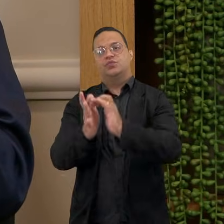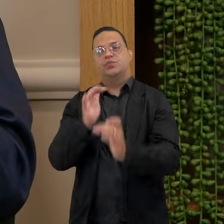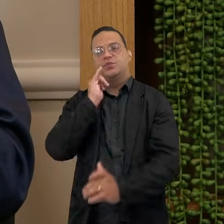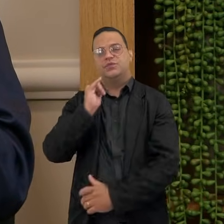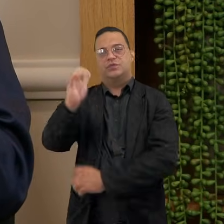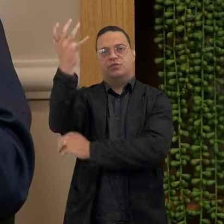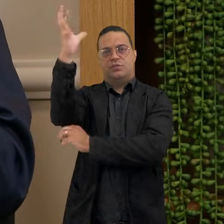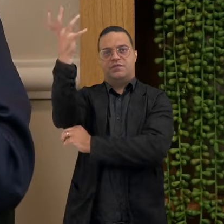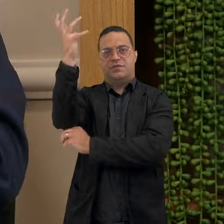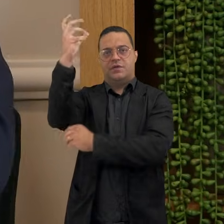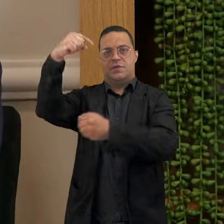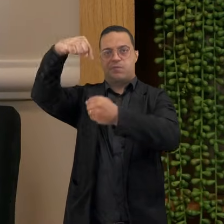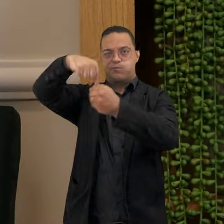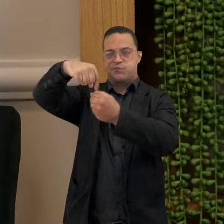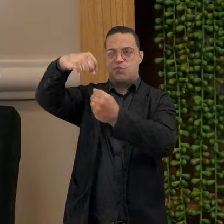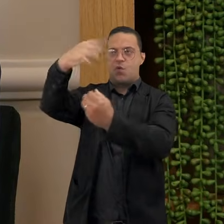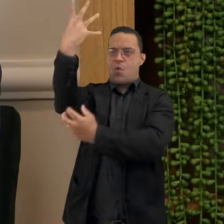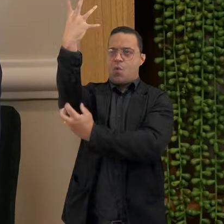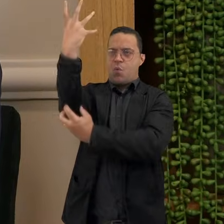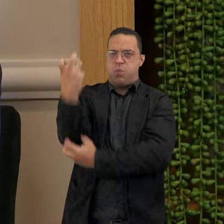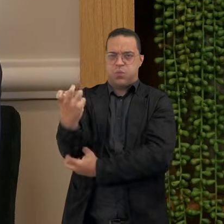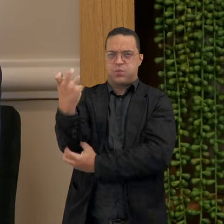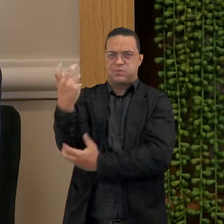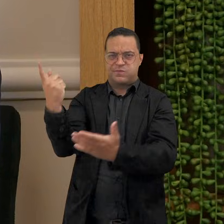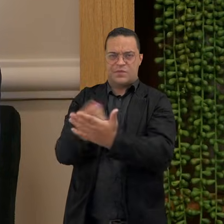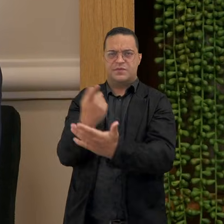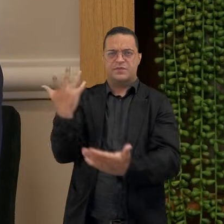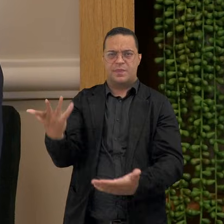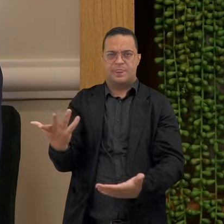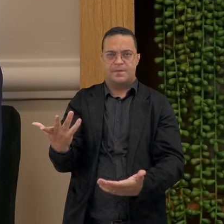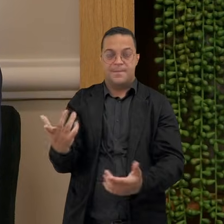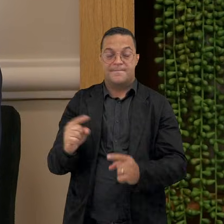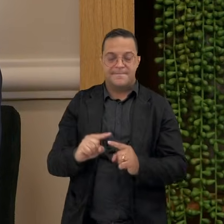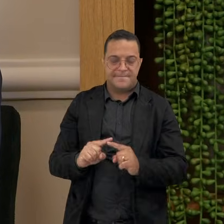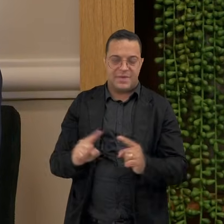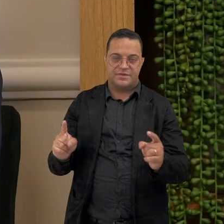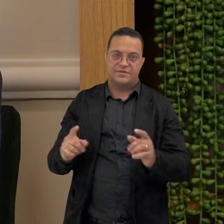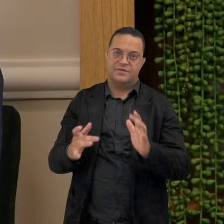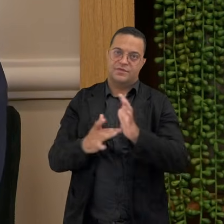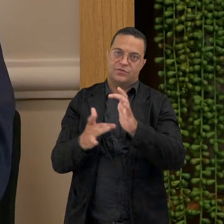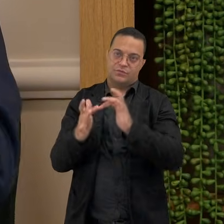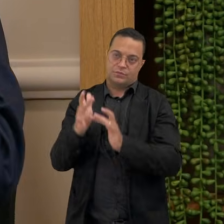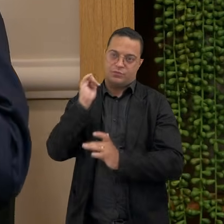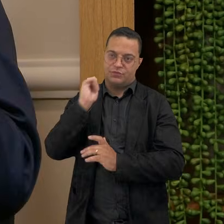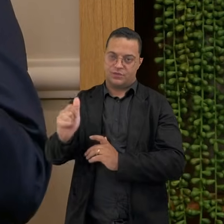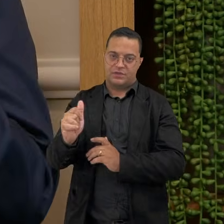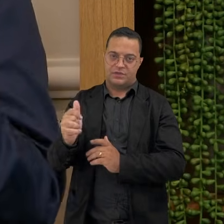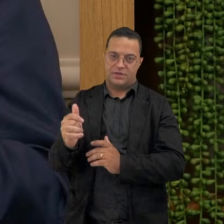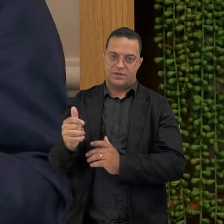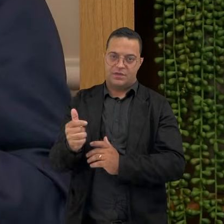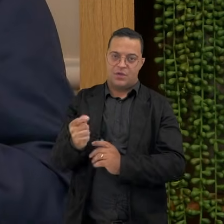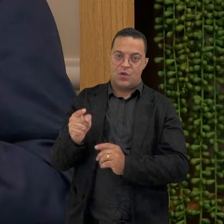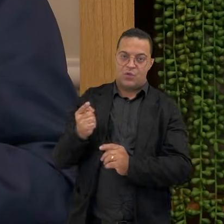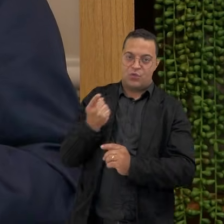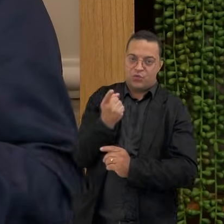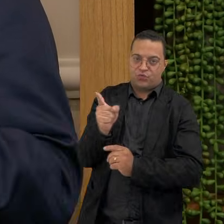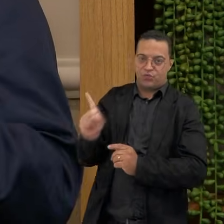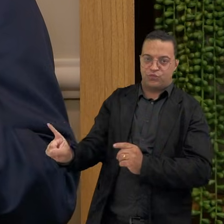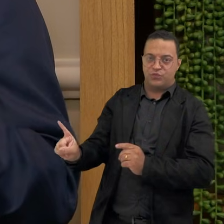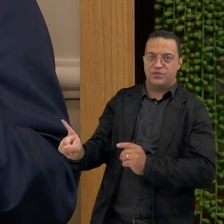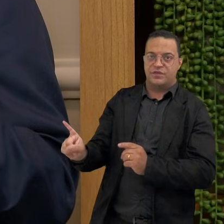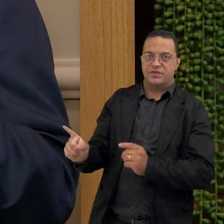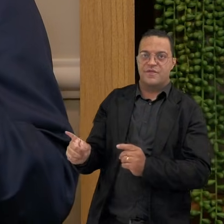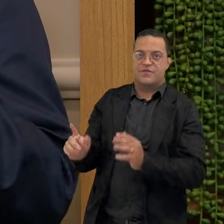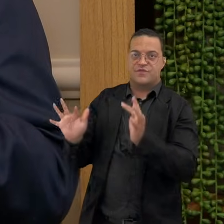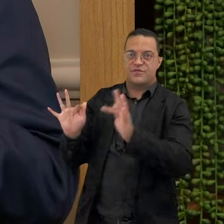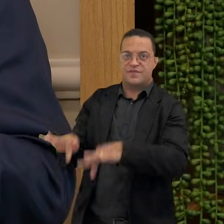seque-se a figueira, mas ele falou também do brotar da figueira nos últimos dias. Então, quando Jesus fala sobre o seu sermão